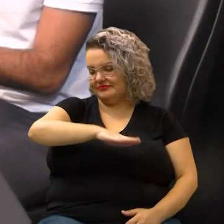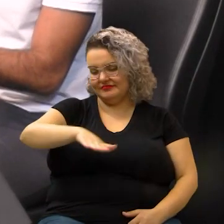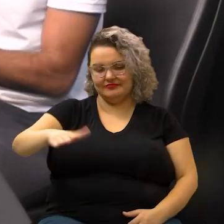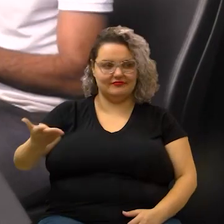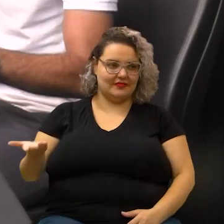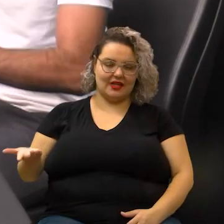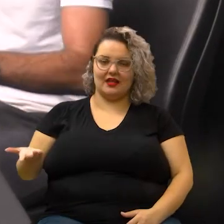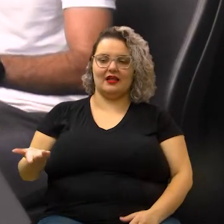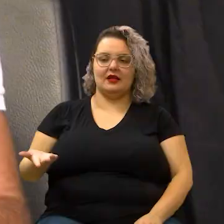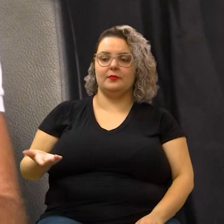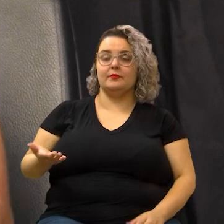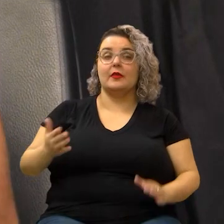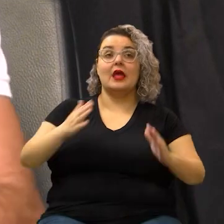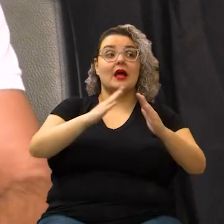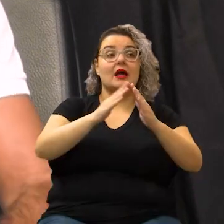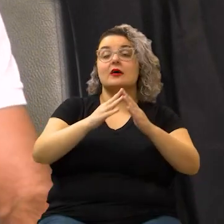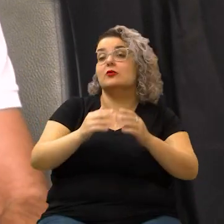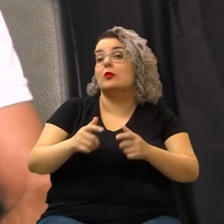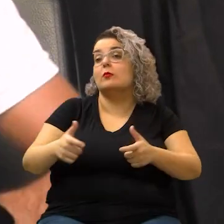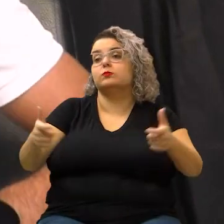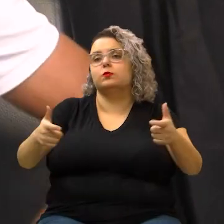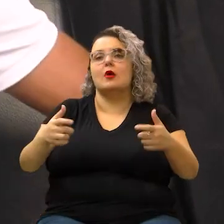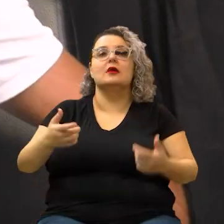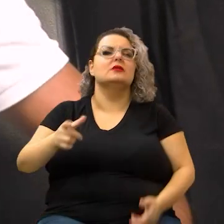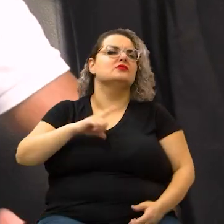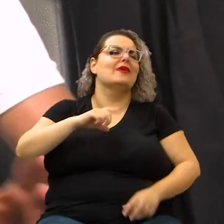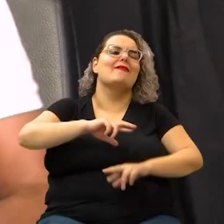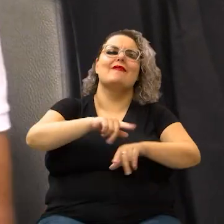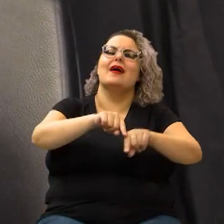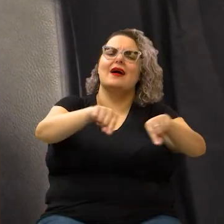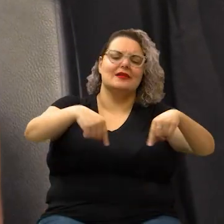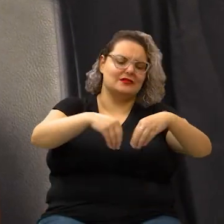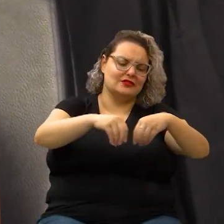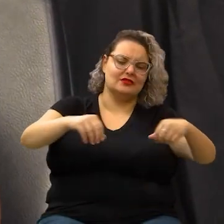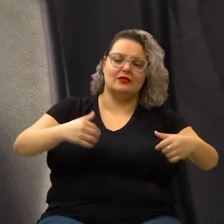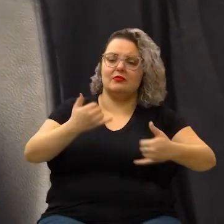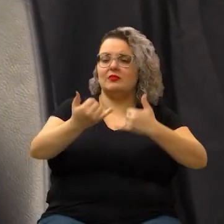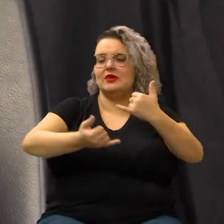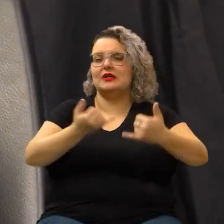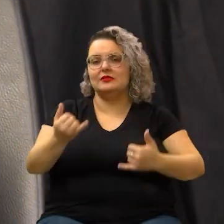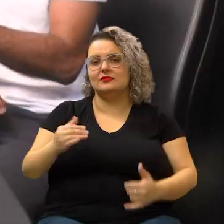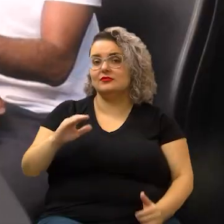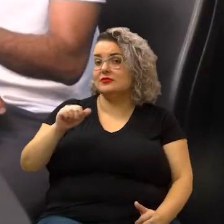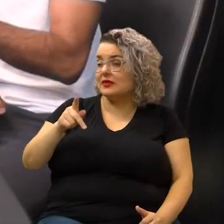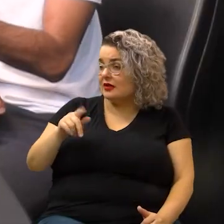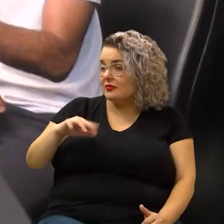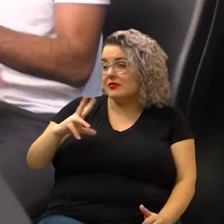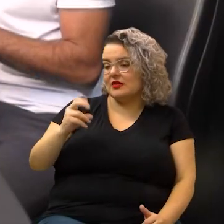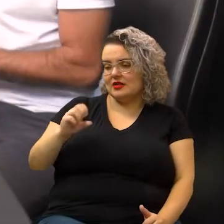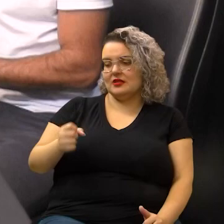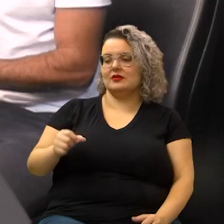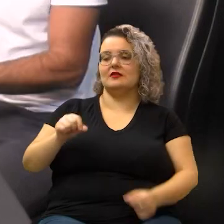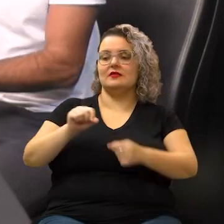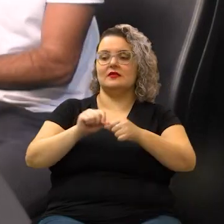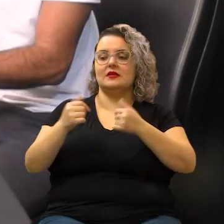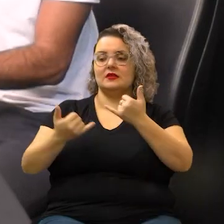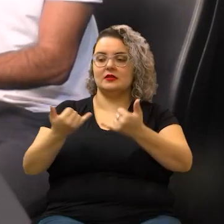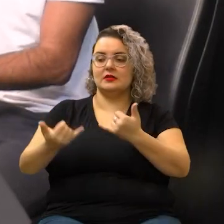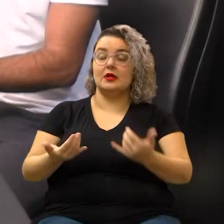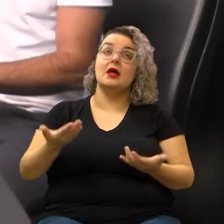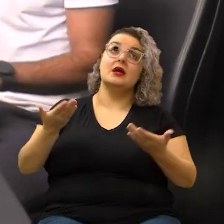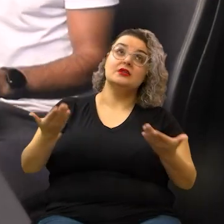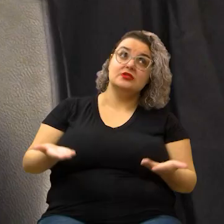Tinha poucas, até as casas não eram tantas quanto hoje, então tinha bastante terreno baldio que a gente brincava ali nos campinhos, fazia essas